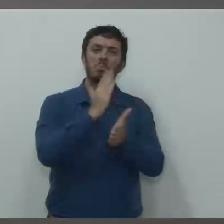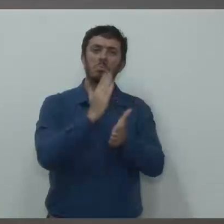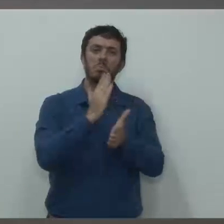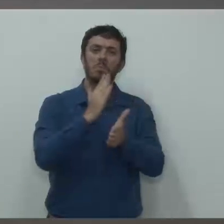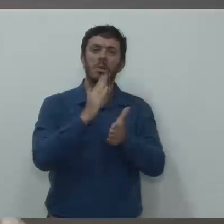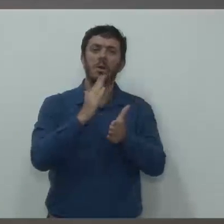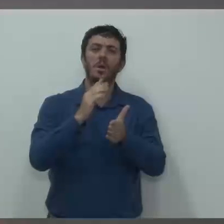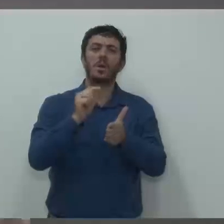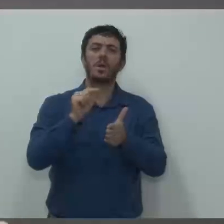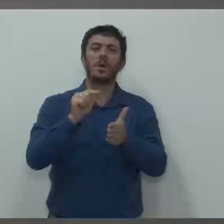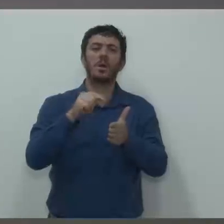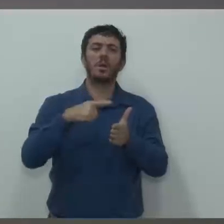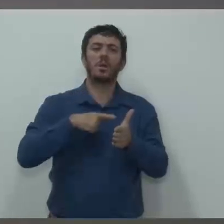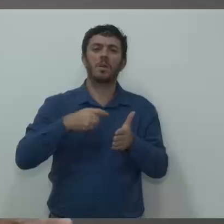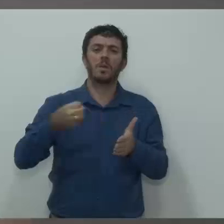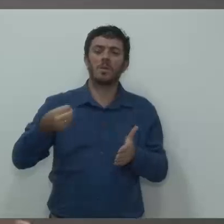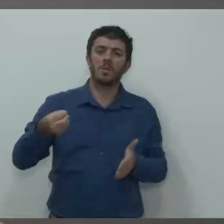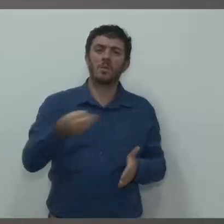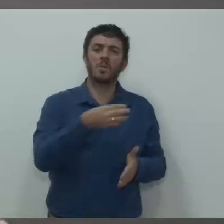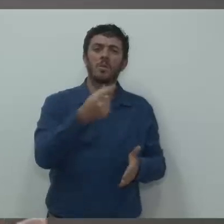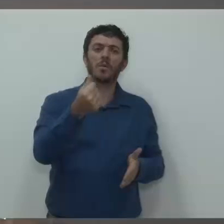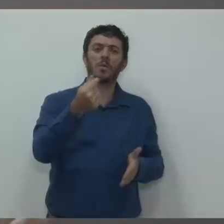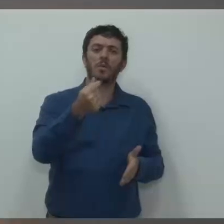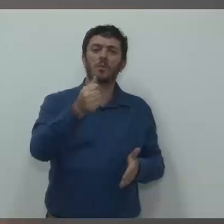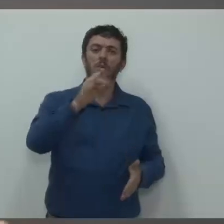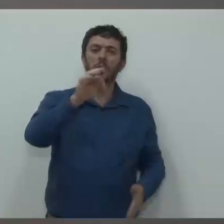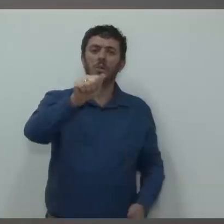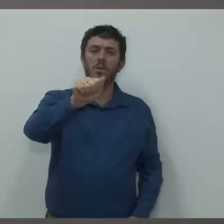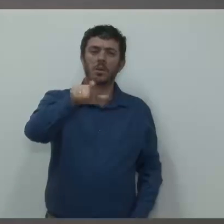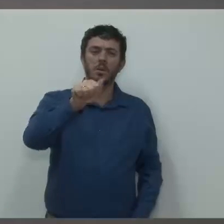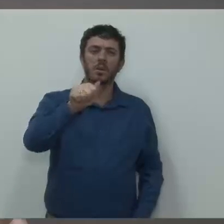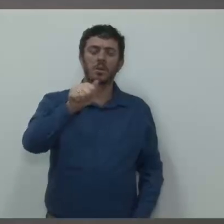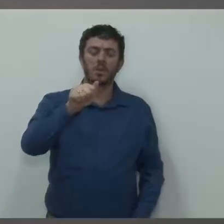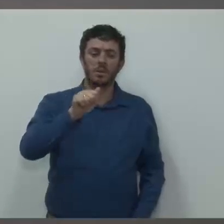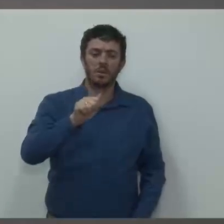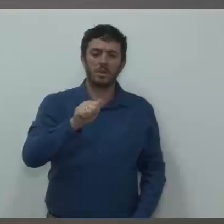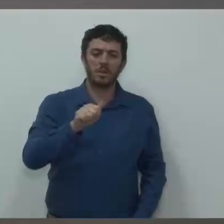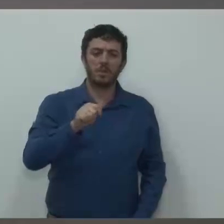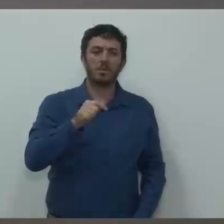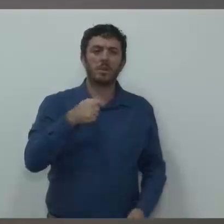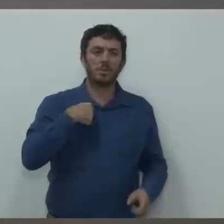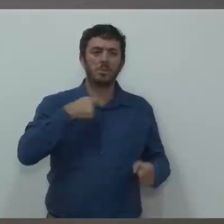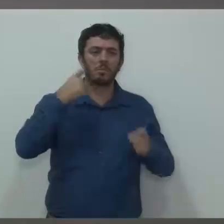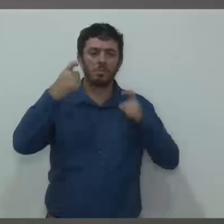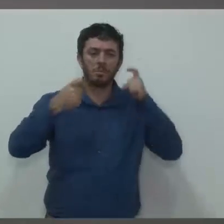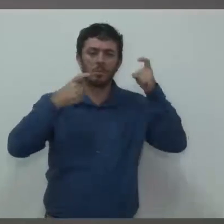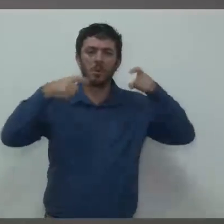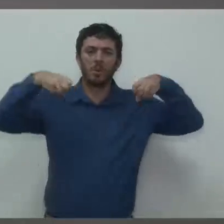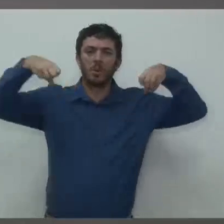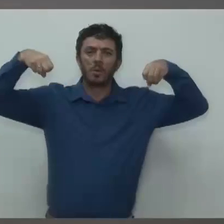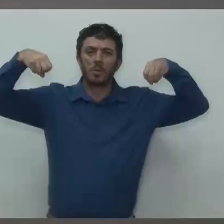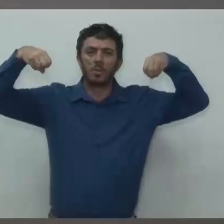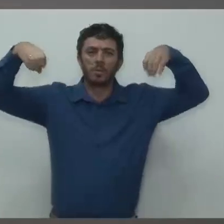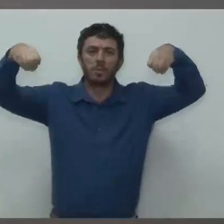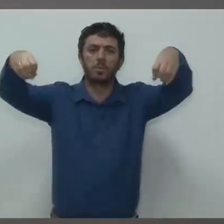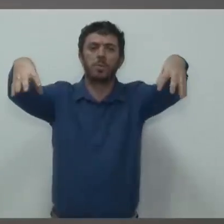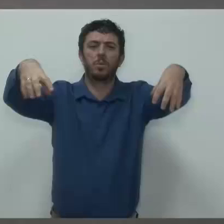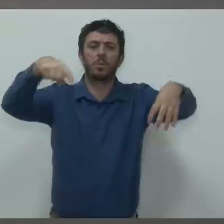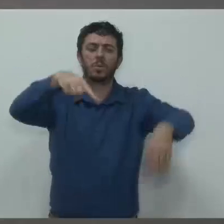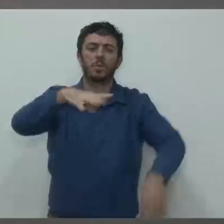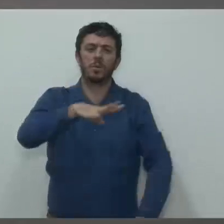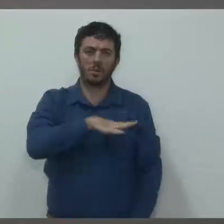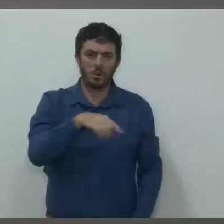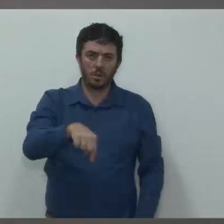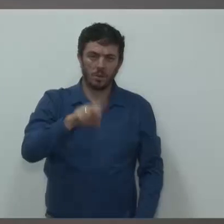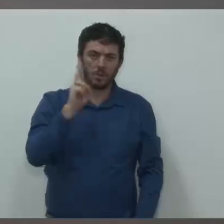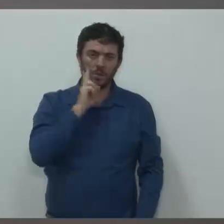de uma nova taxa para poder eliminar esse problema, mas ainda é preocupante essa questão da iluminação na cidade. Encaminhei também para